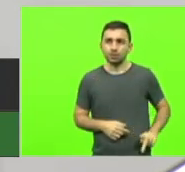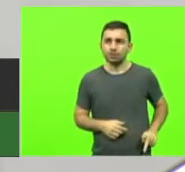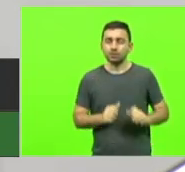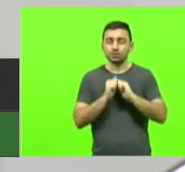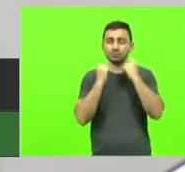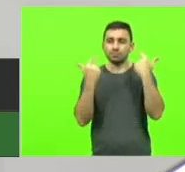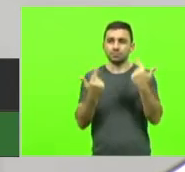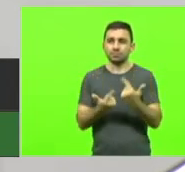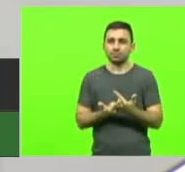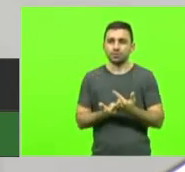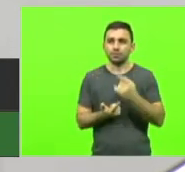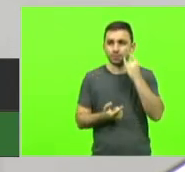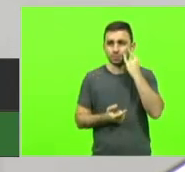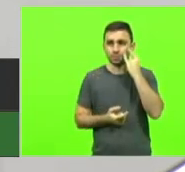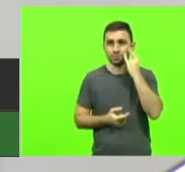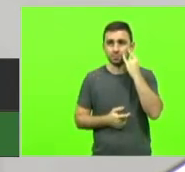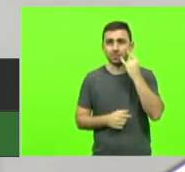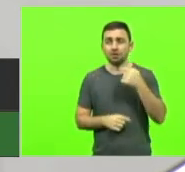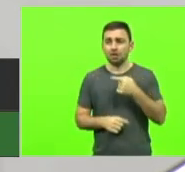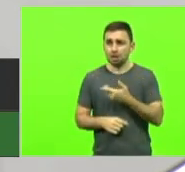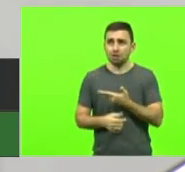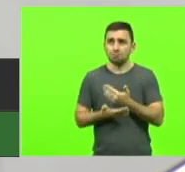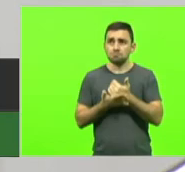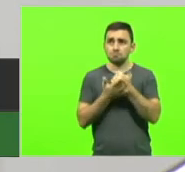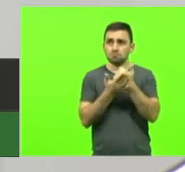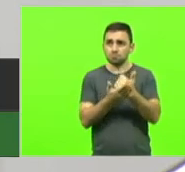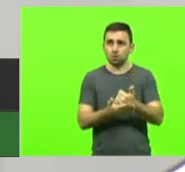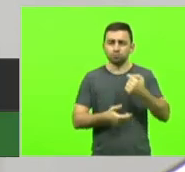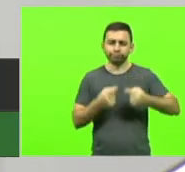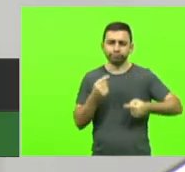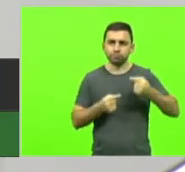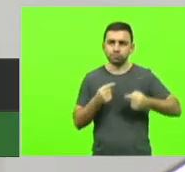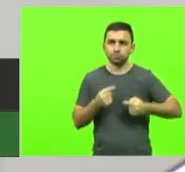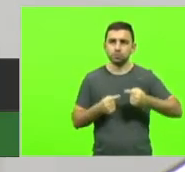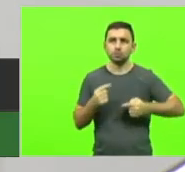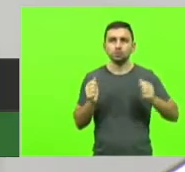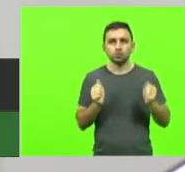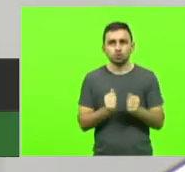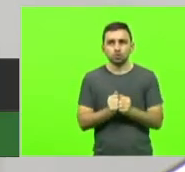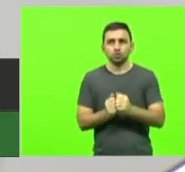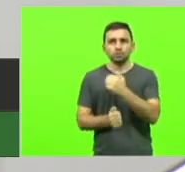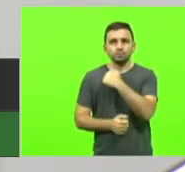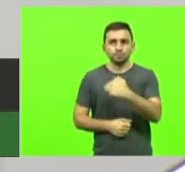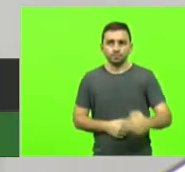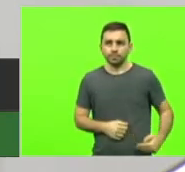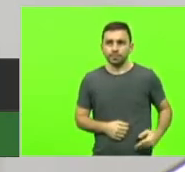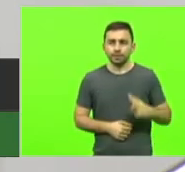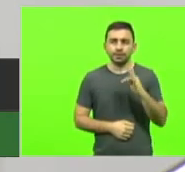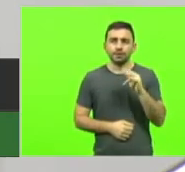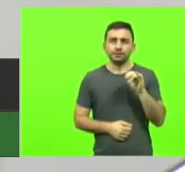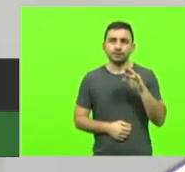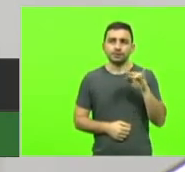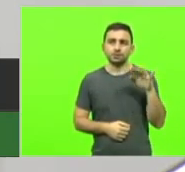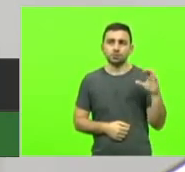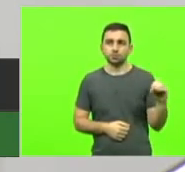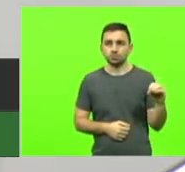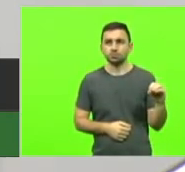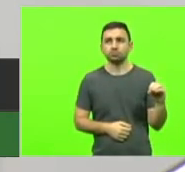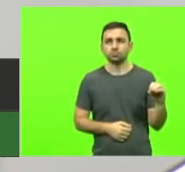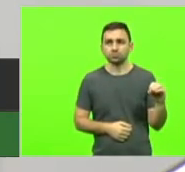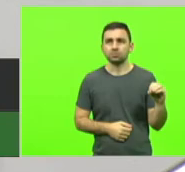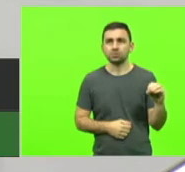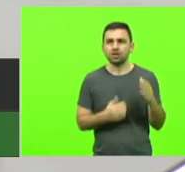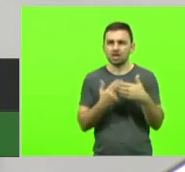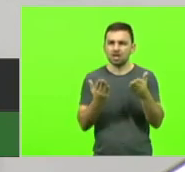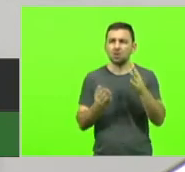Legislativa, Mauro de Nadal, que contribuíram com esse debate, juntamente com o ministro Tarcísio de Freitas, que conhece o nosso